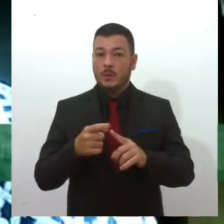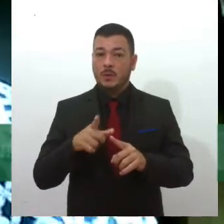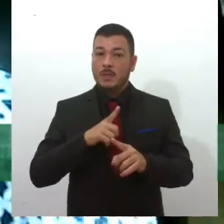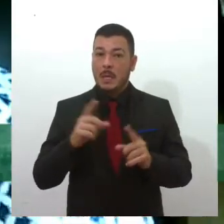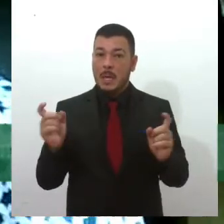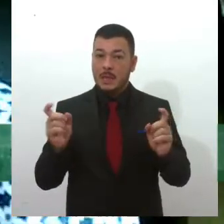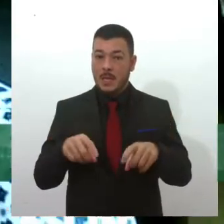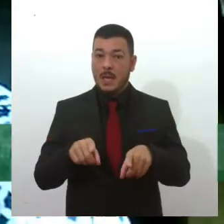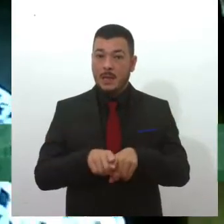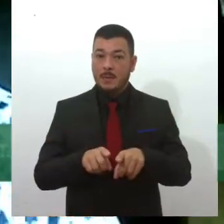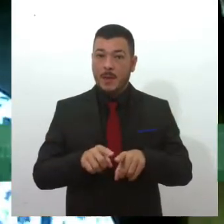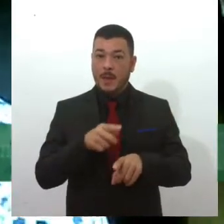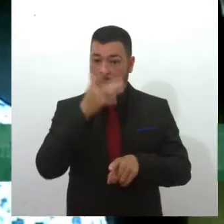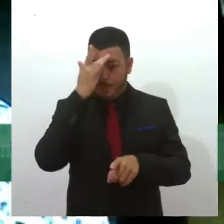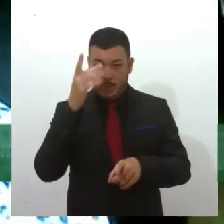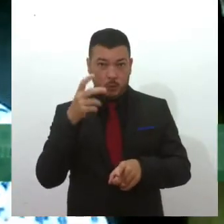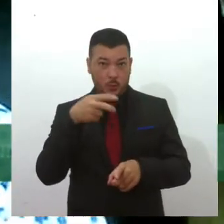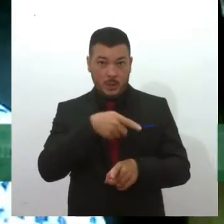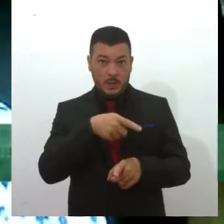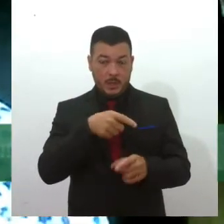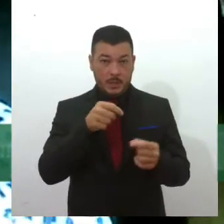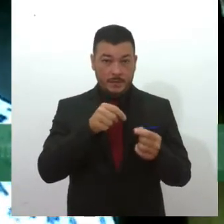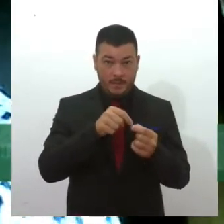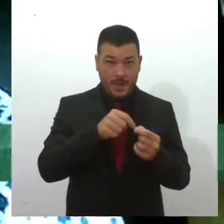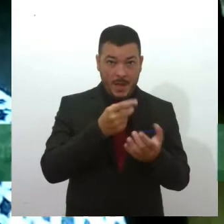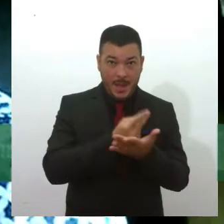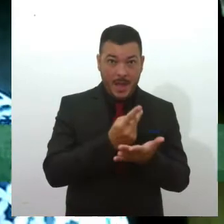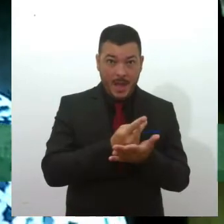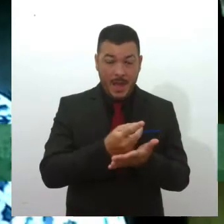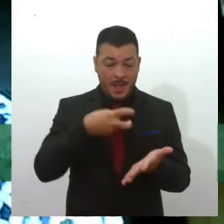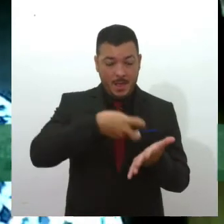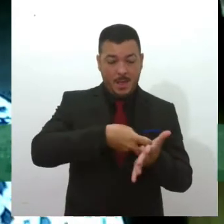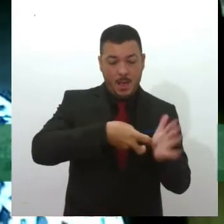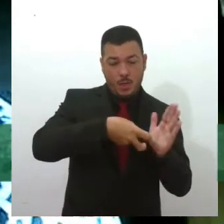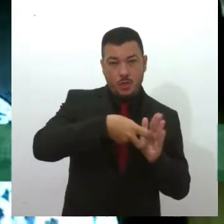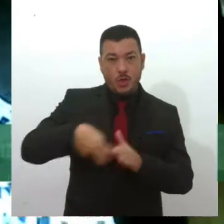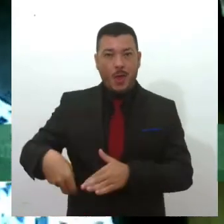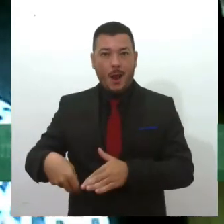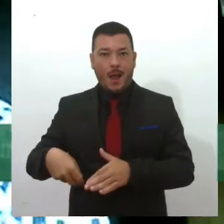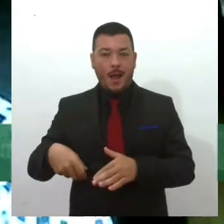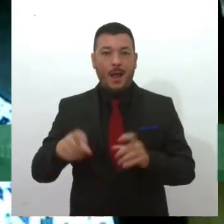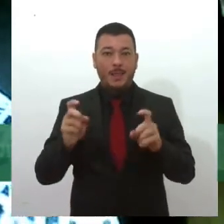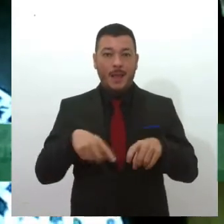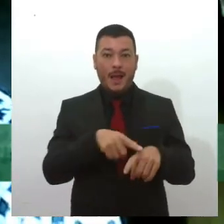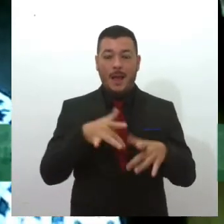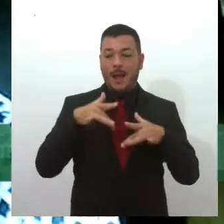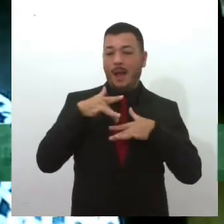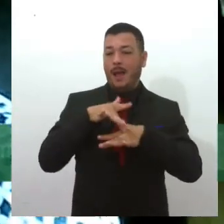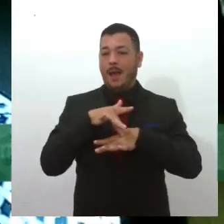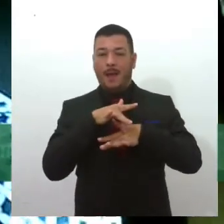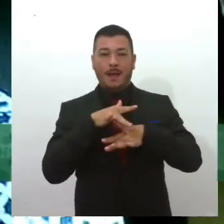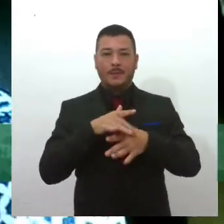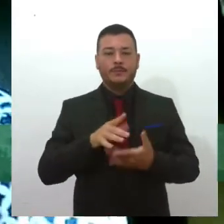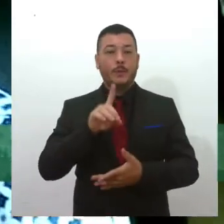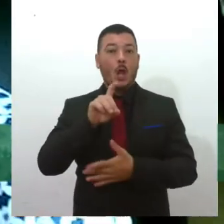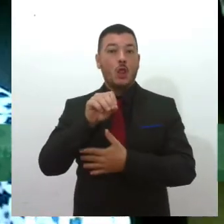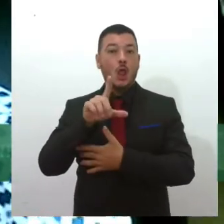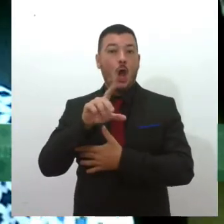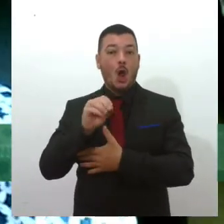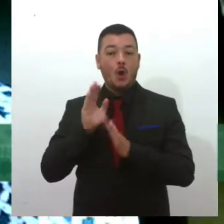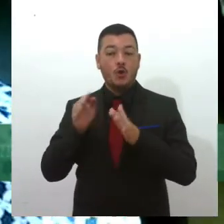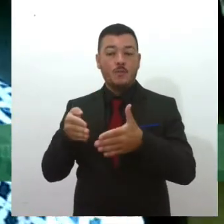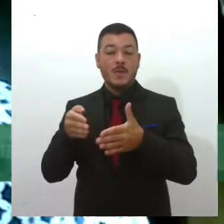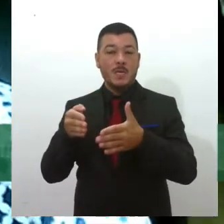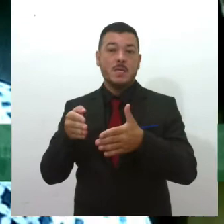de punir quem descumpre. E o que eles fizeram foi aprovar uma coisa chamada dolo específico. O que, que é isso? É